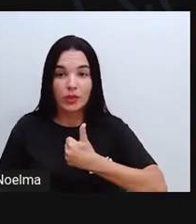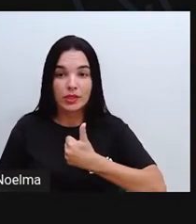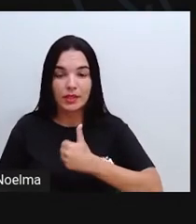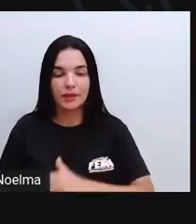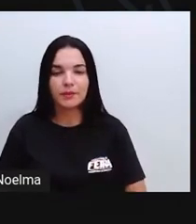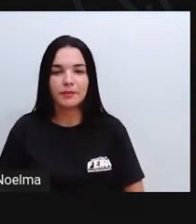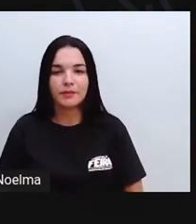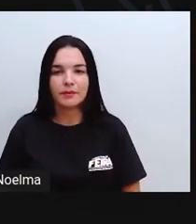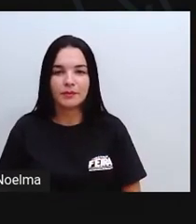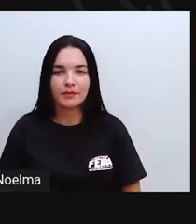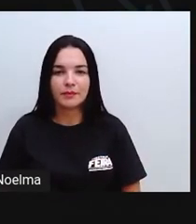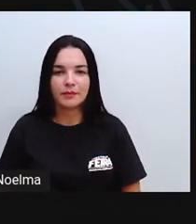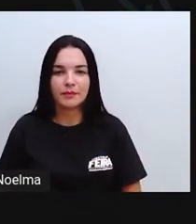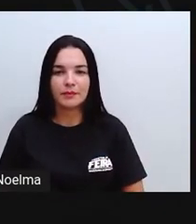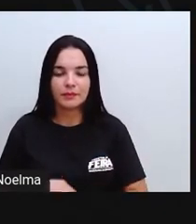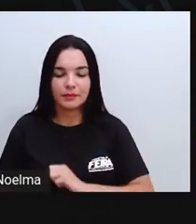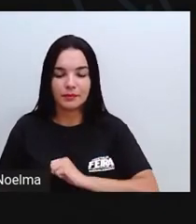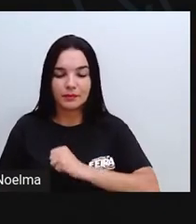11,